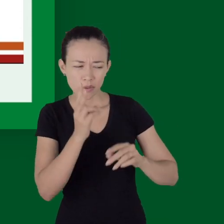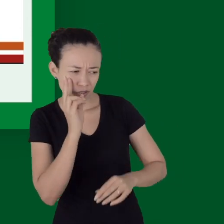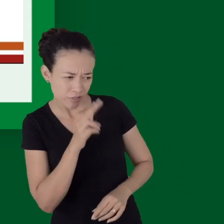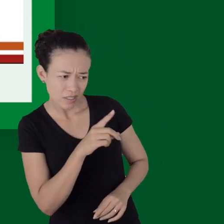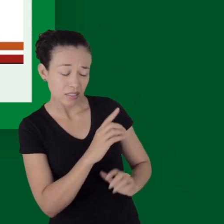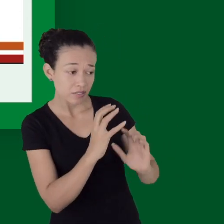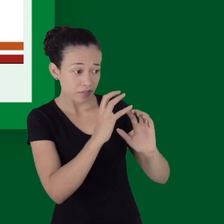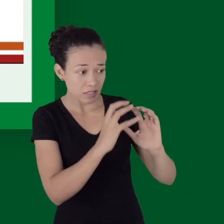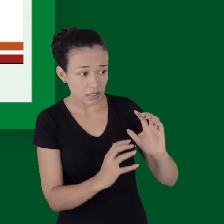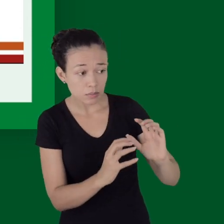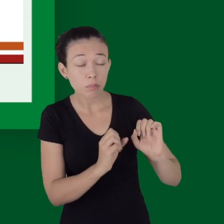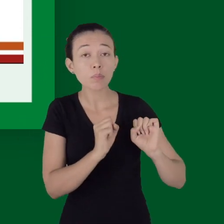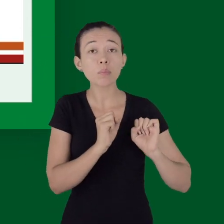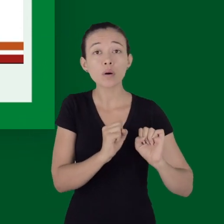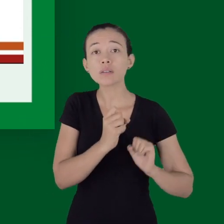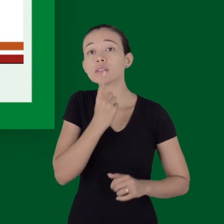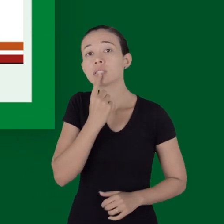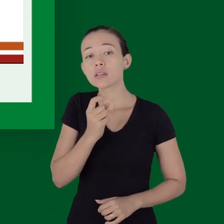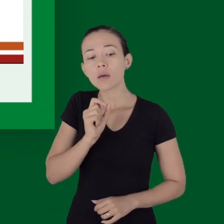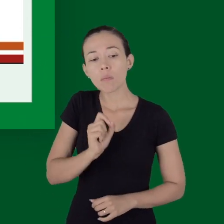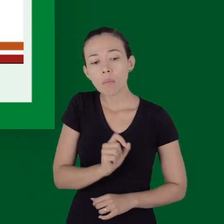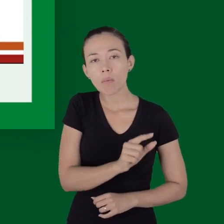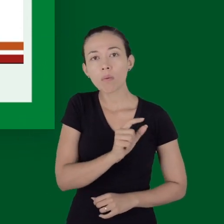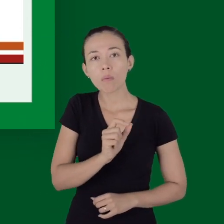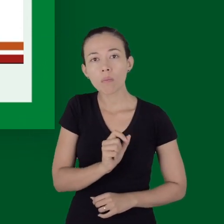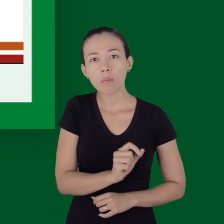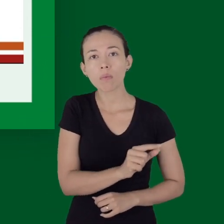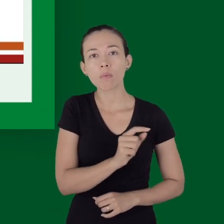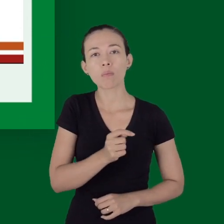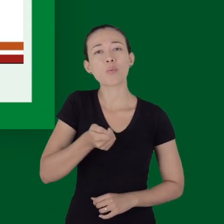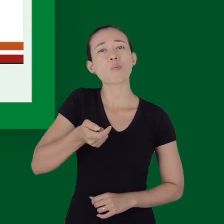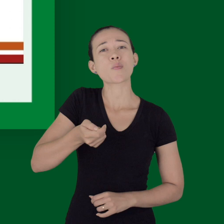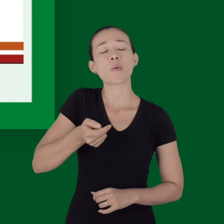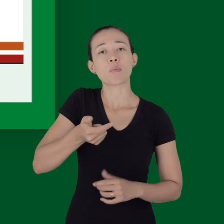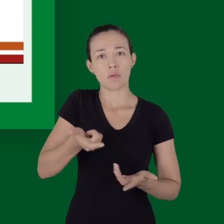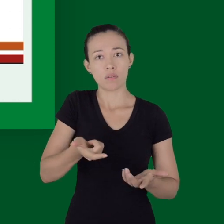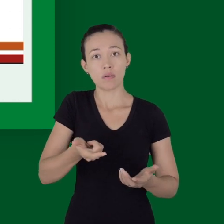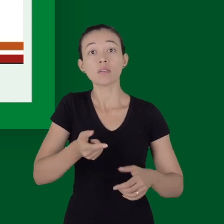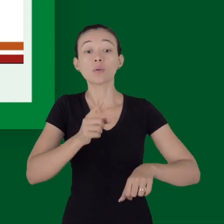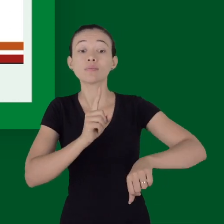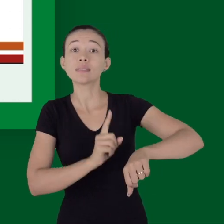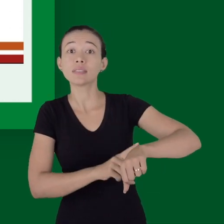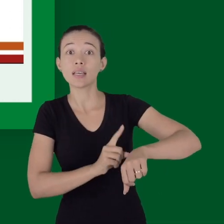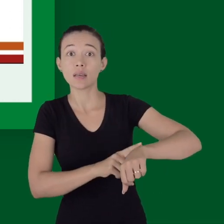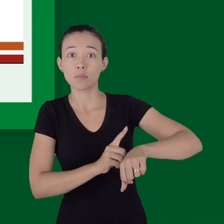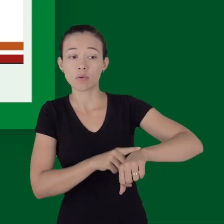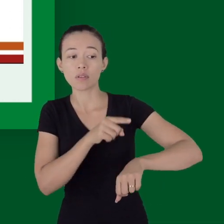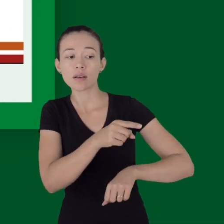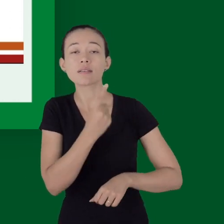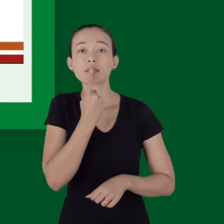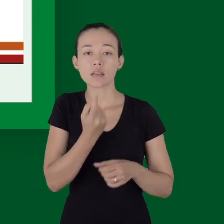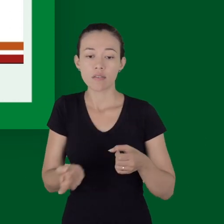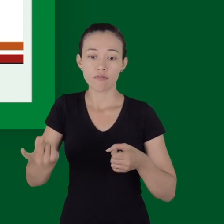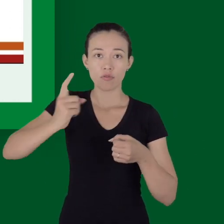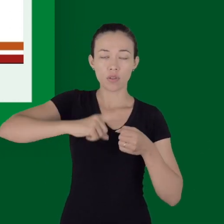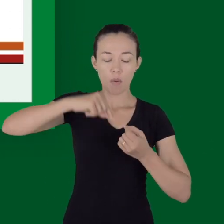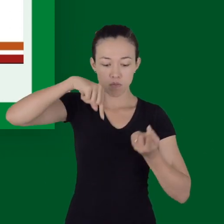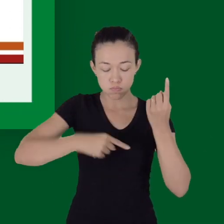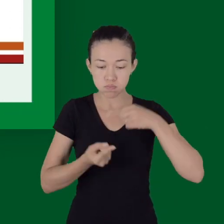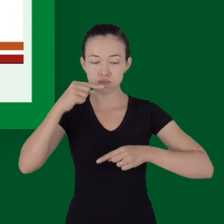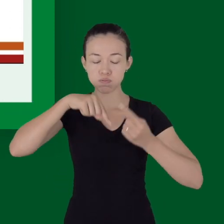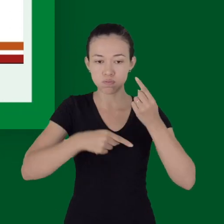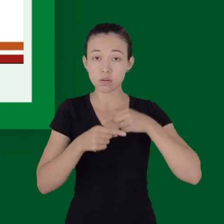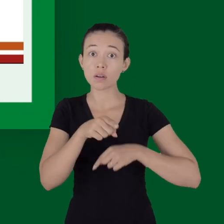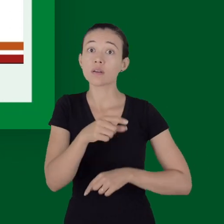para trombólise, é de 4 horas e meia. Se a gente vê pelo menos um achado positivo